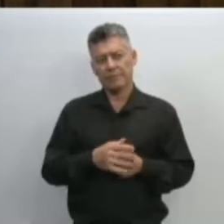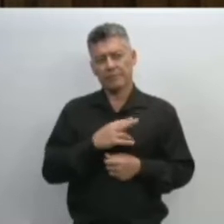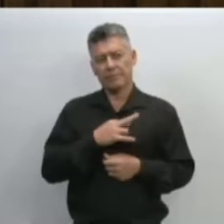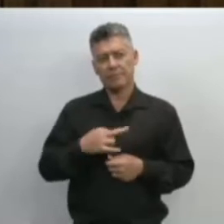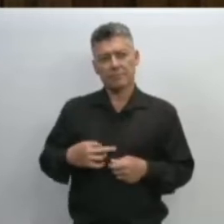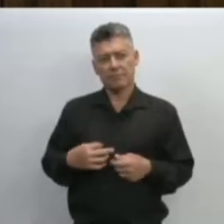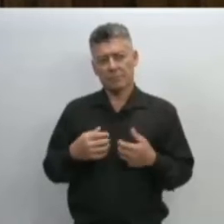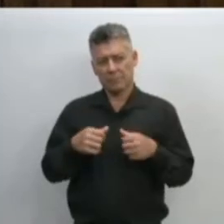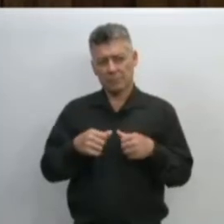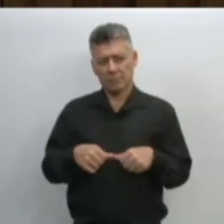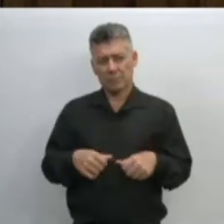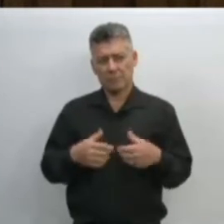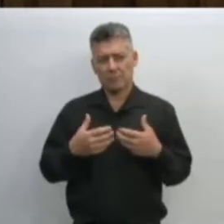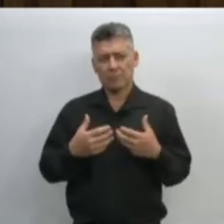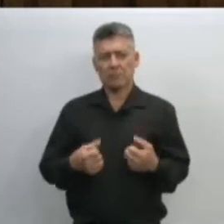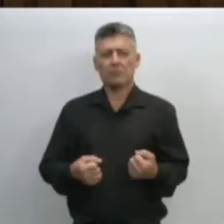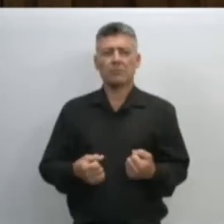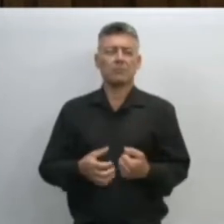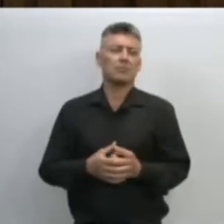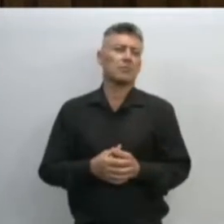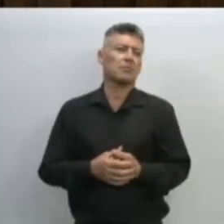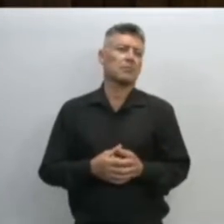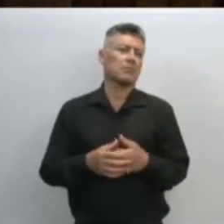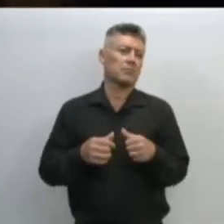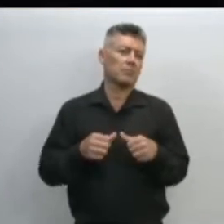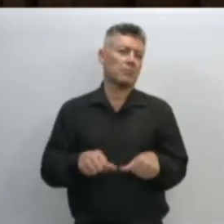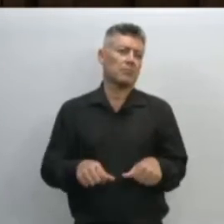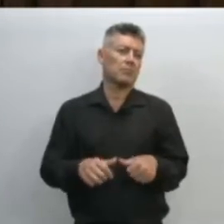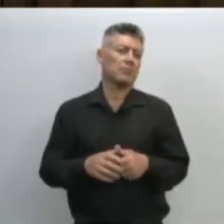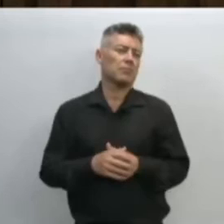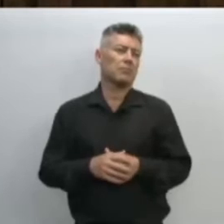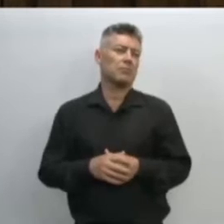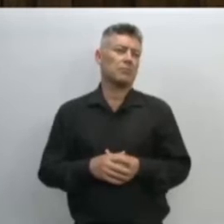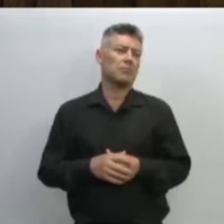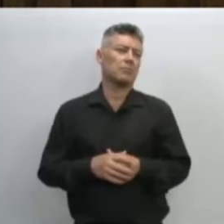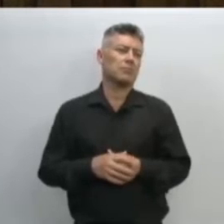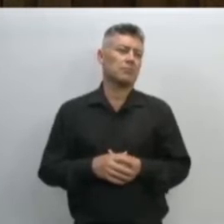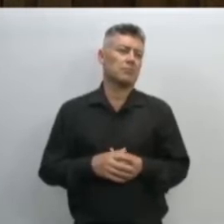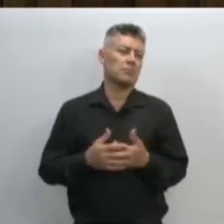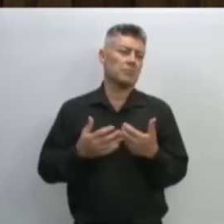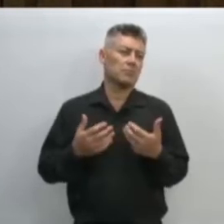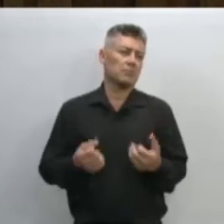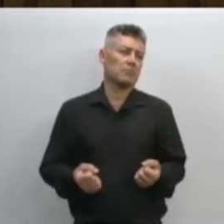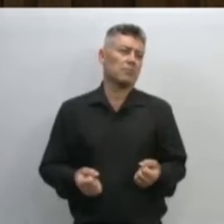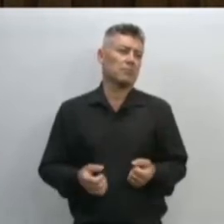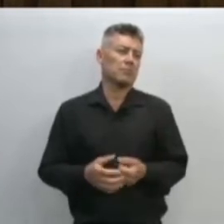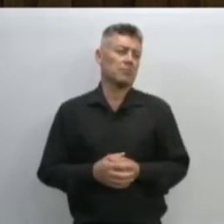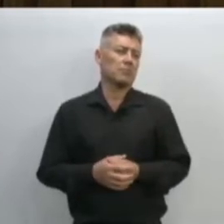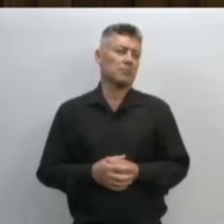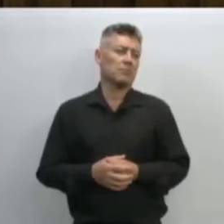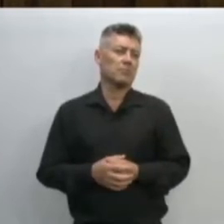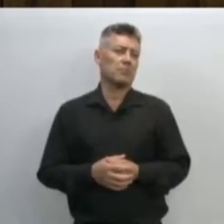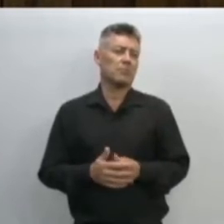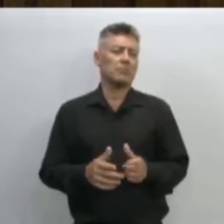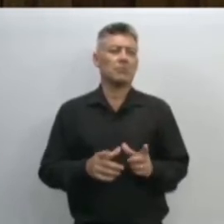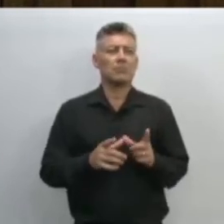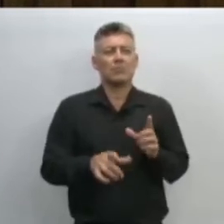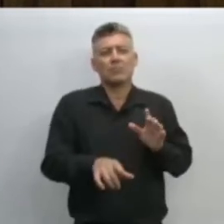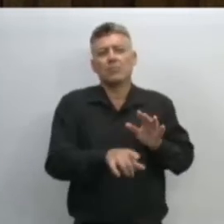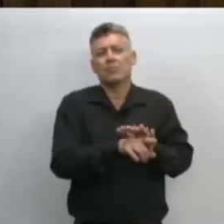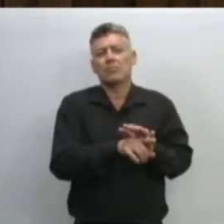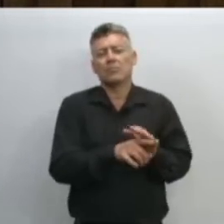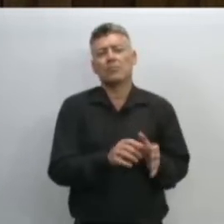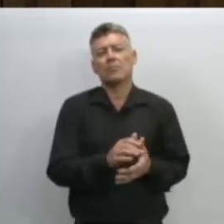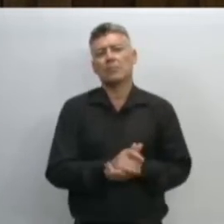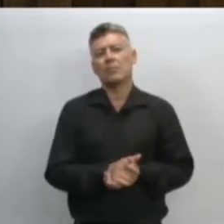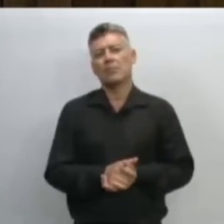vereadores que aprovam, permaneçam como estão. Aprovado. Projeto de lei